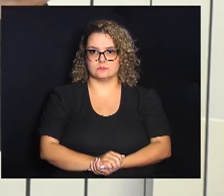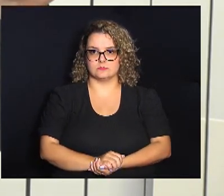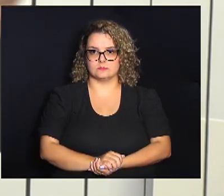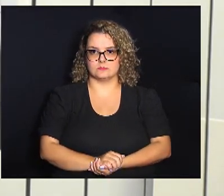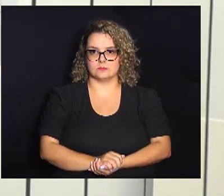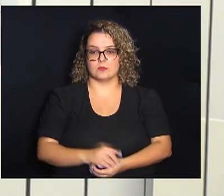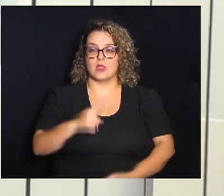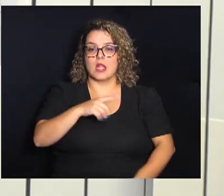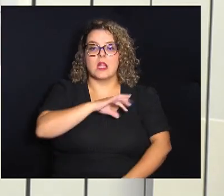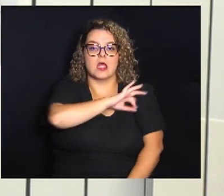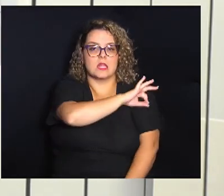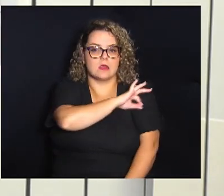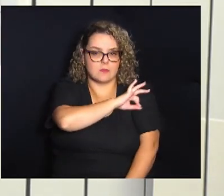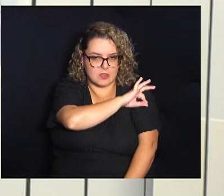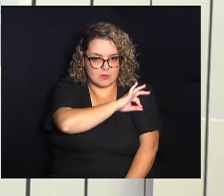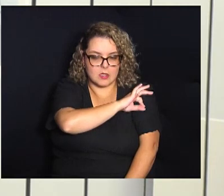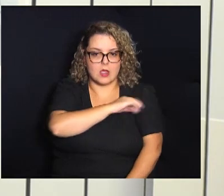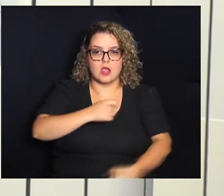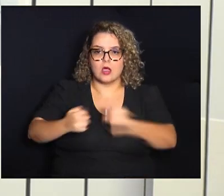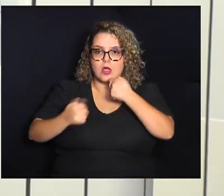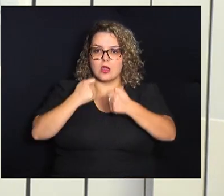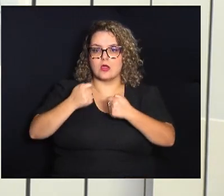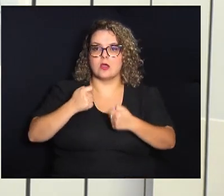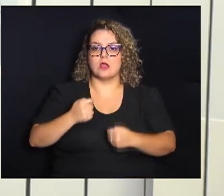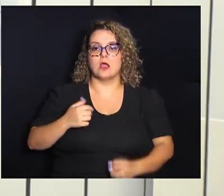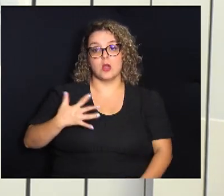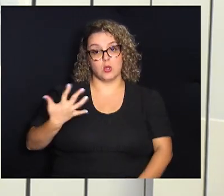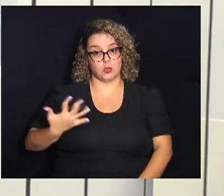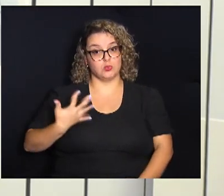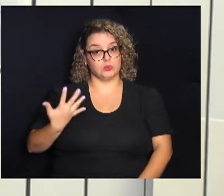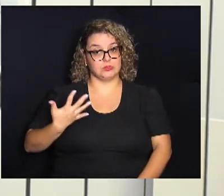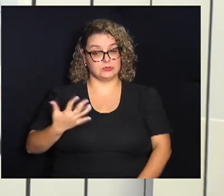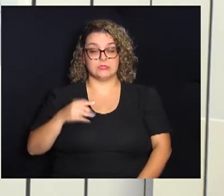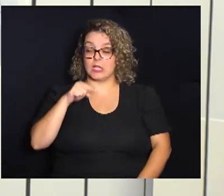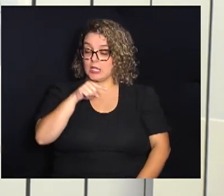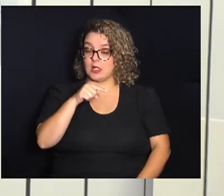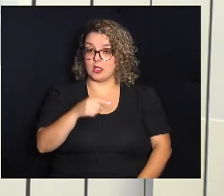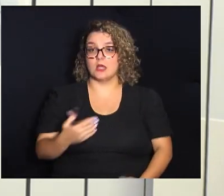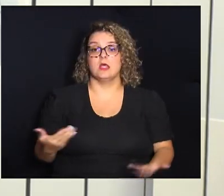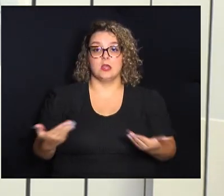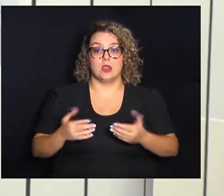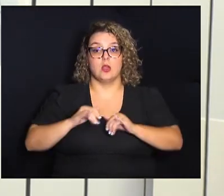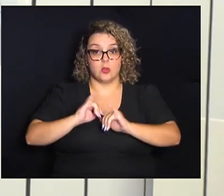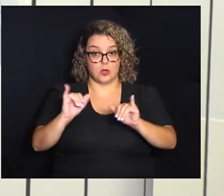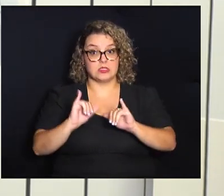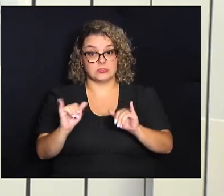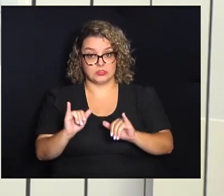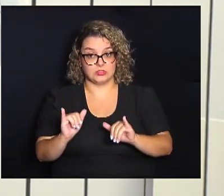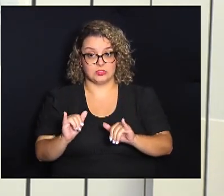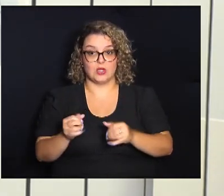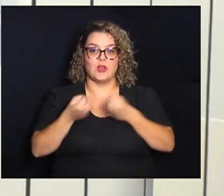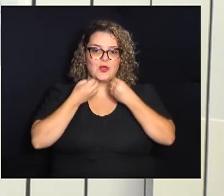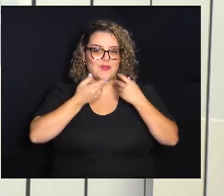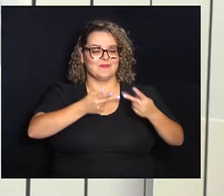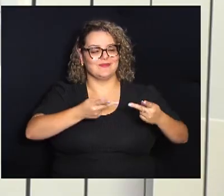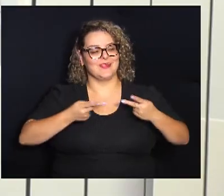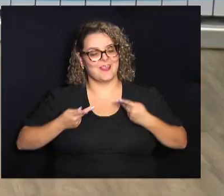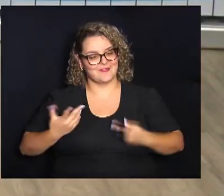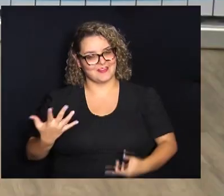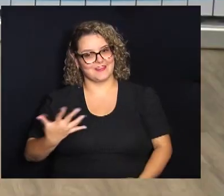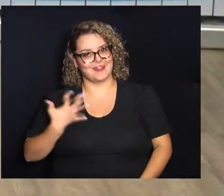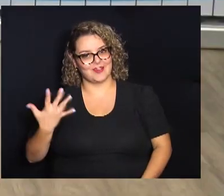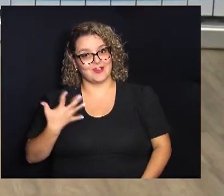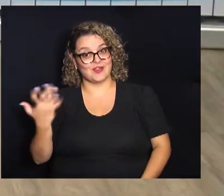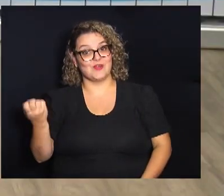lá na prefeitura. A repórter Luana Galiza está por lá e traz agora as informações. Seja bem-vinda. E